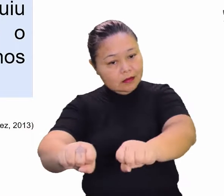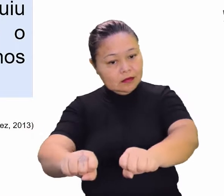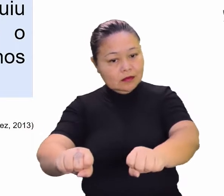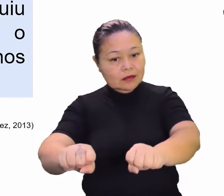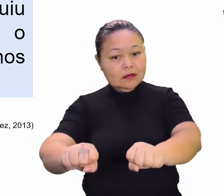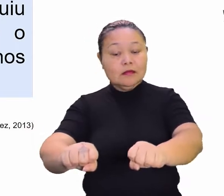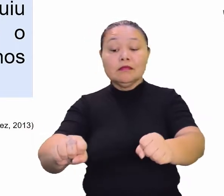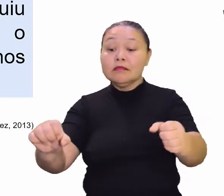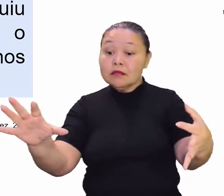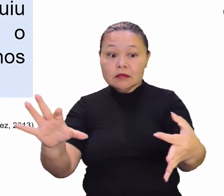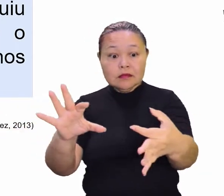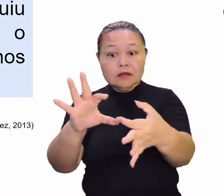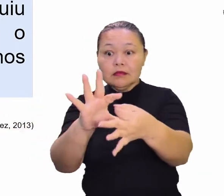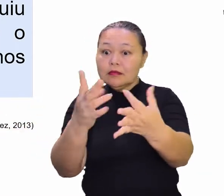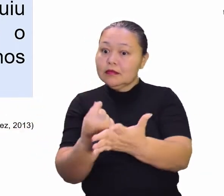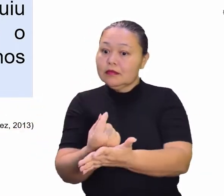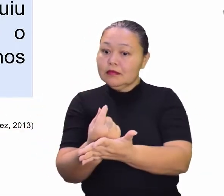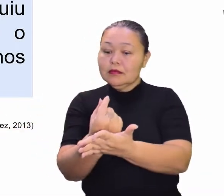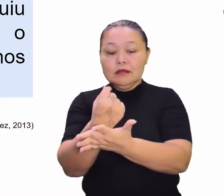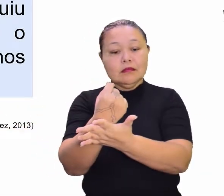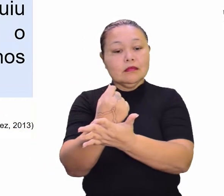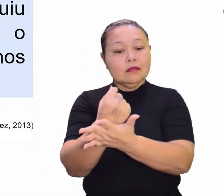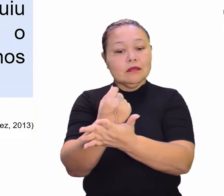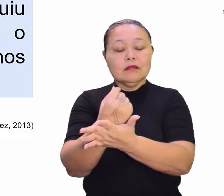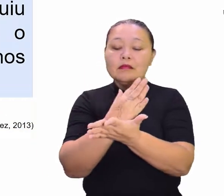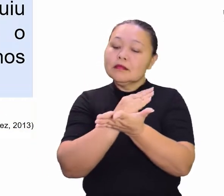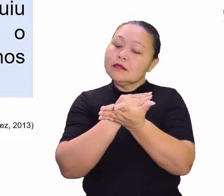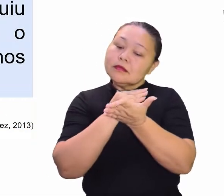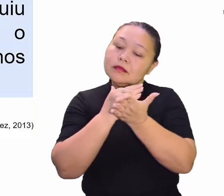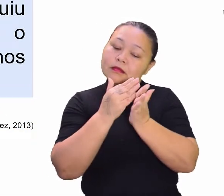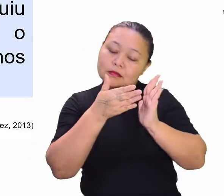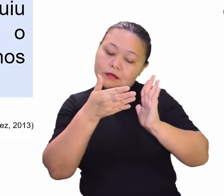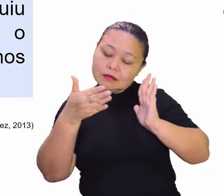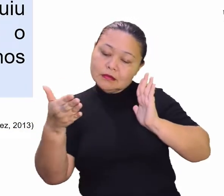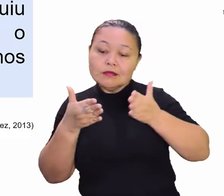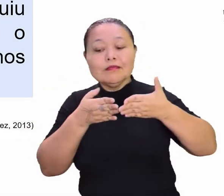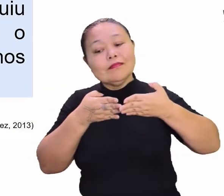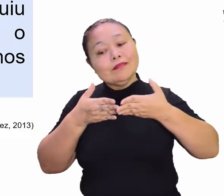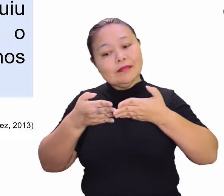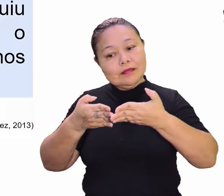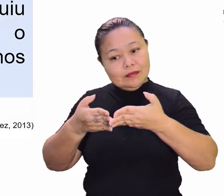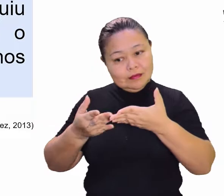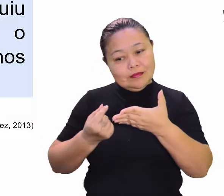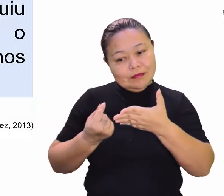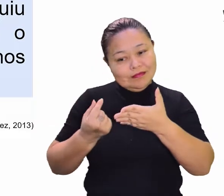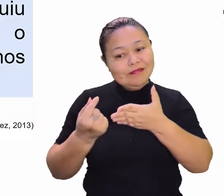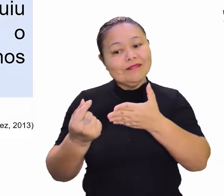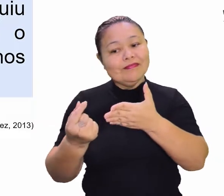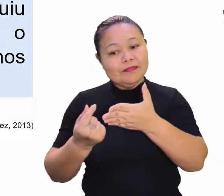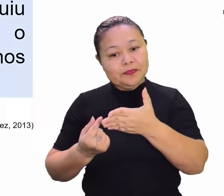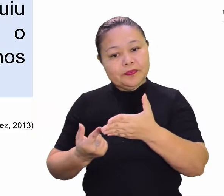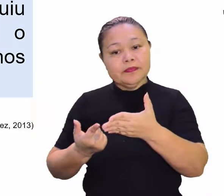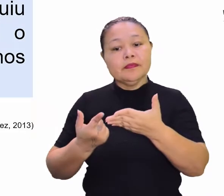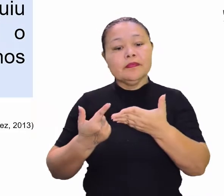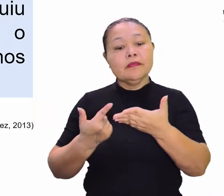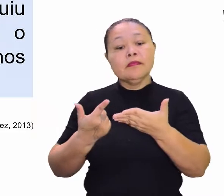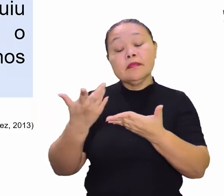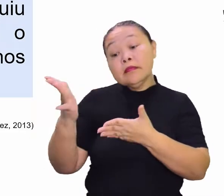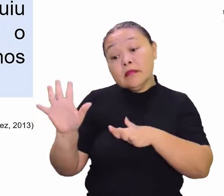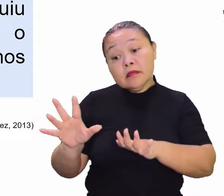ao capitalismo em sua fase mercantil. Já